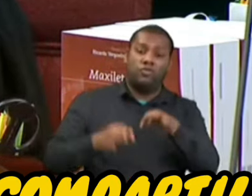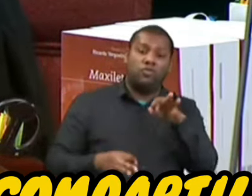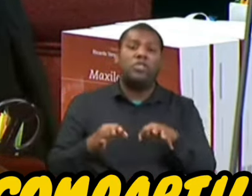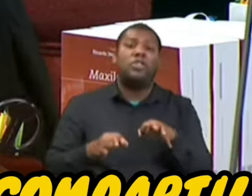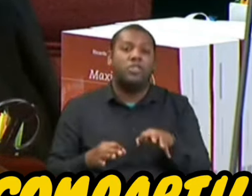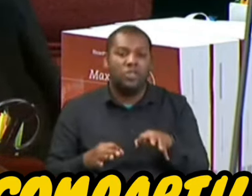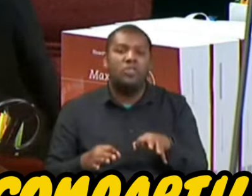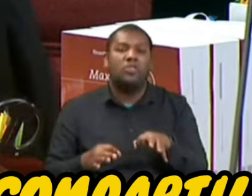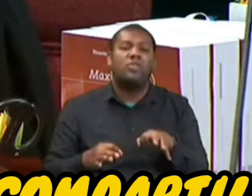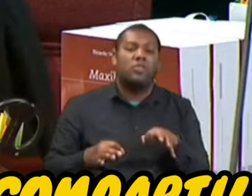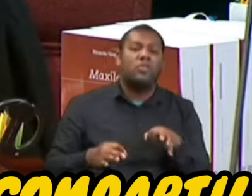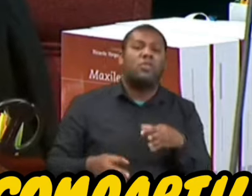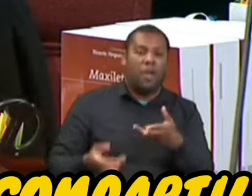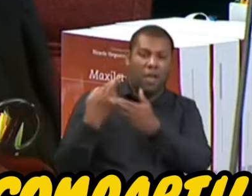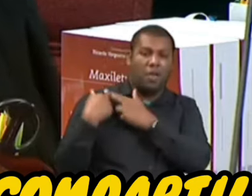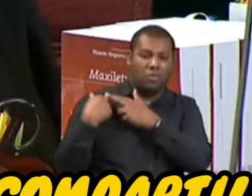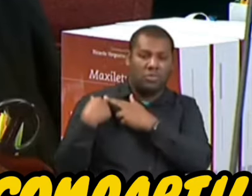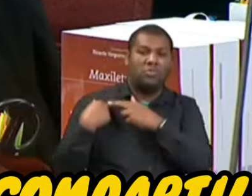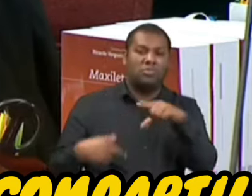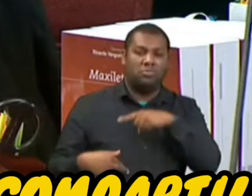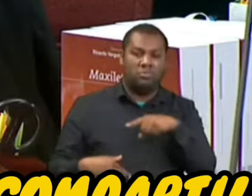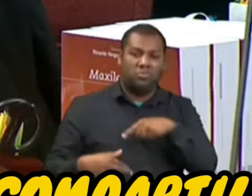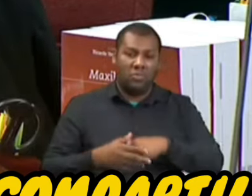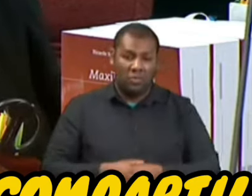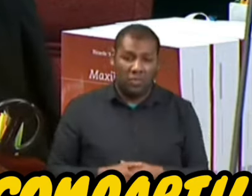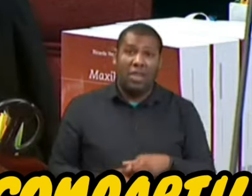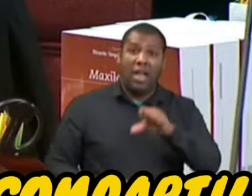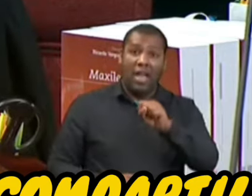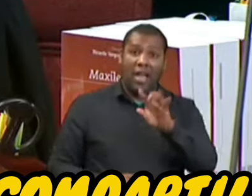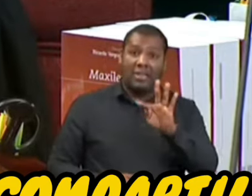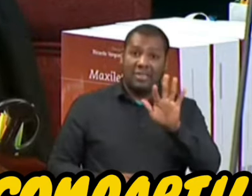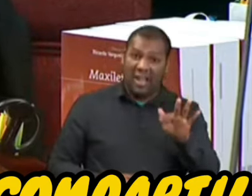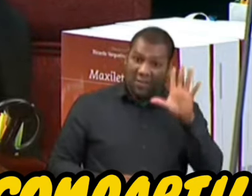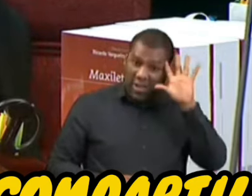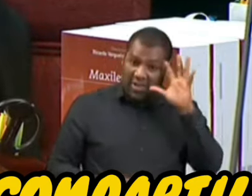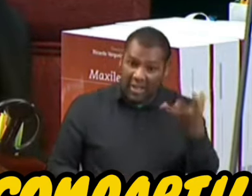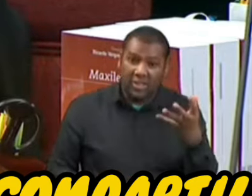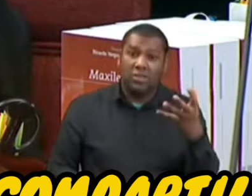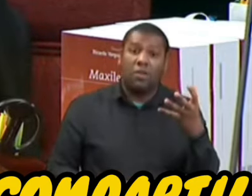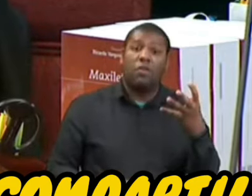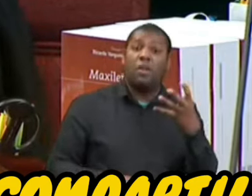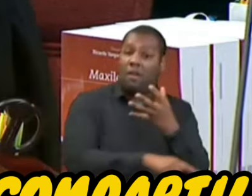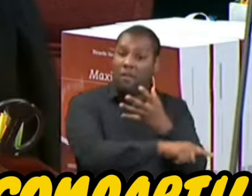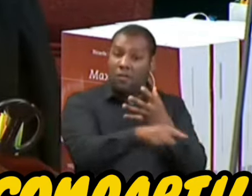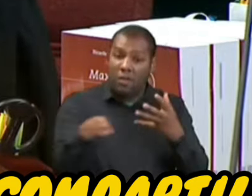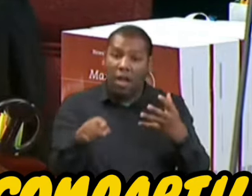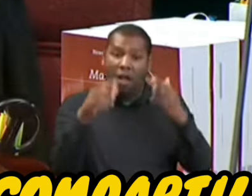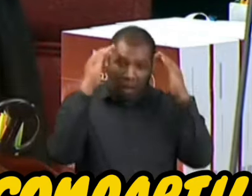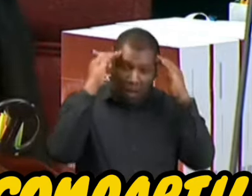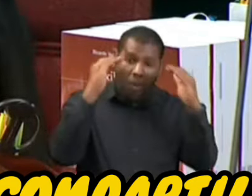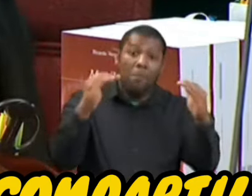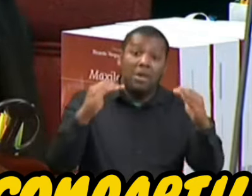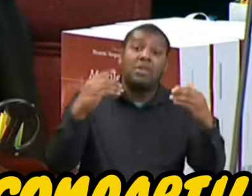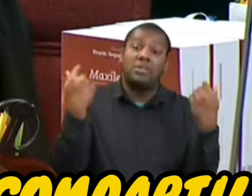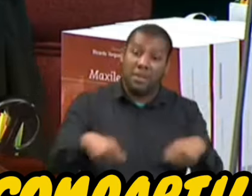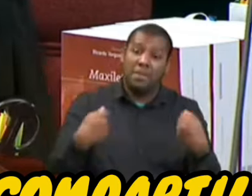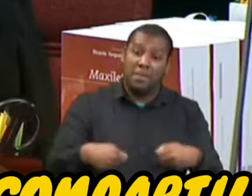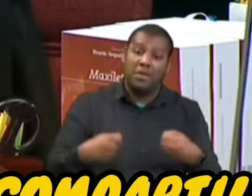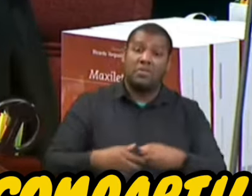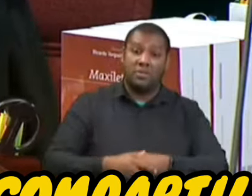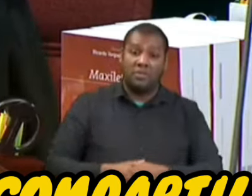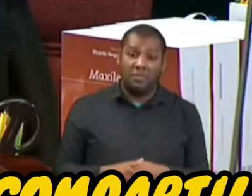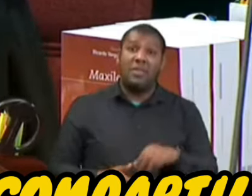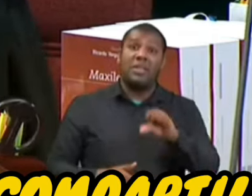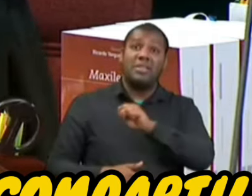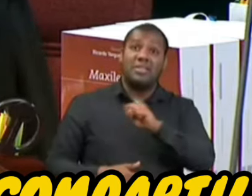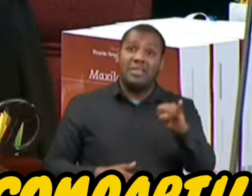de Direito. Quando o Supremo determina que se faça alguma coisa e não se fez, eu não posso me sobrepor. A primeira vez já se mandou que ele fizesse, porque